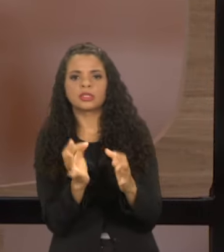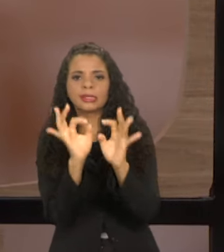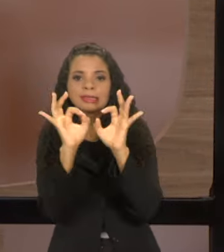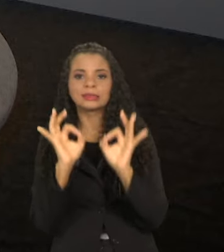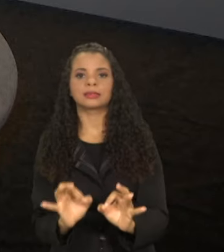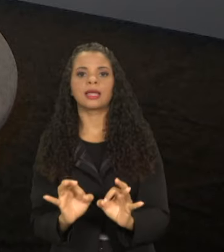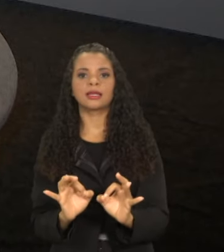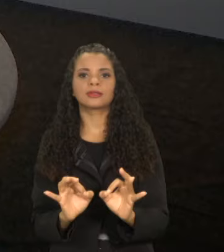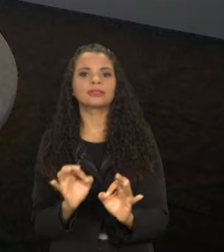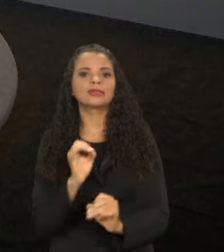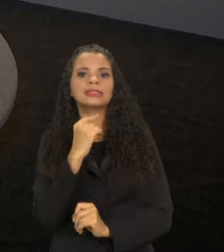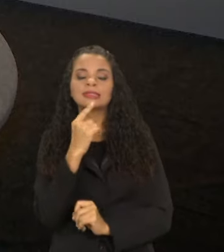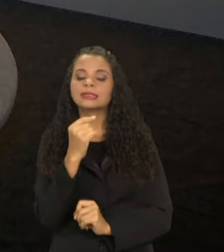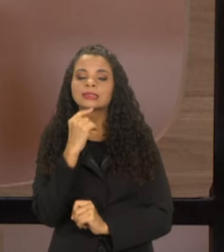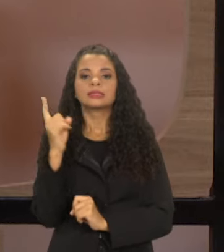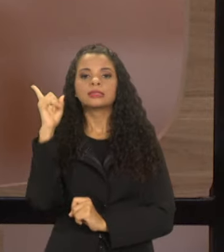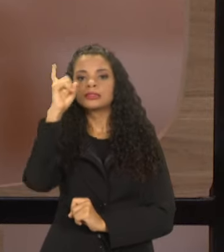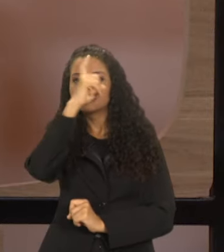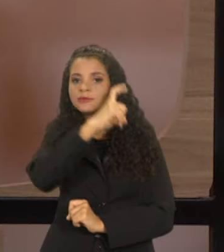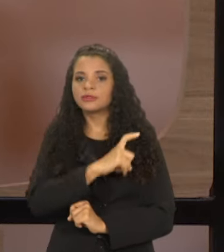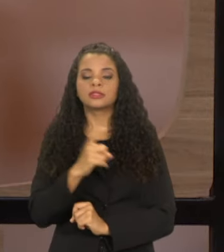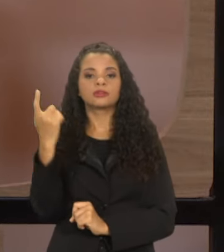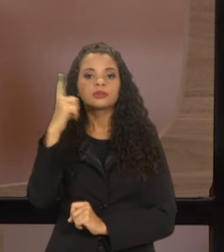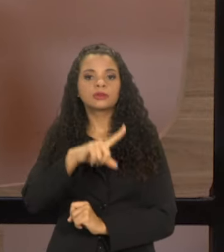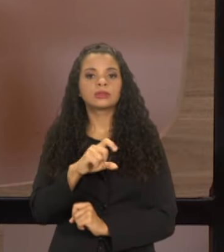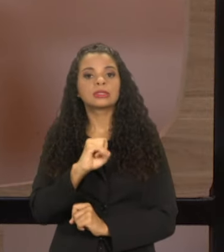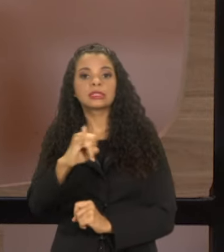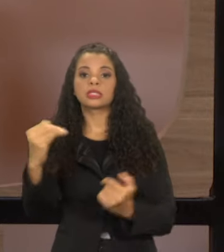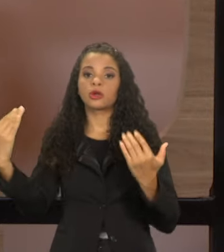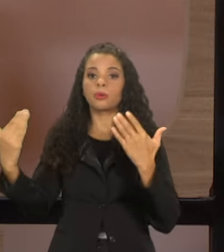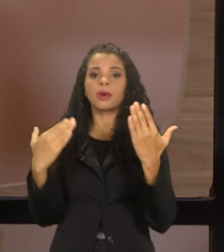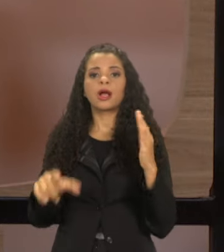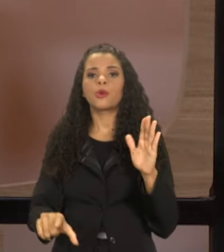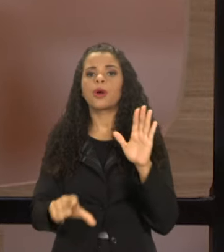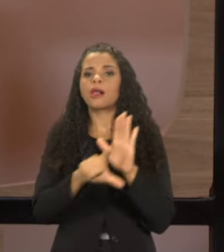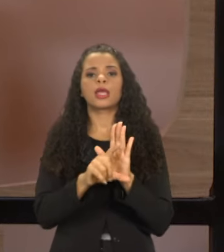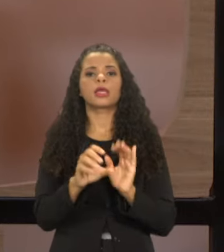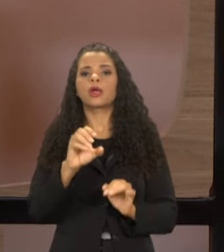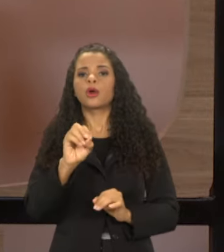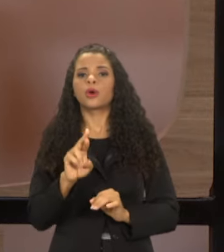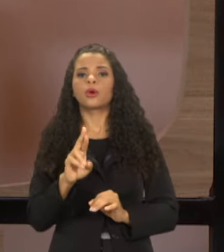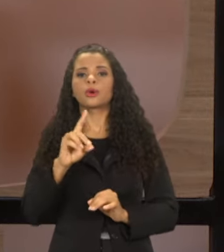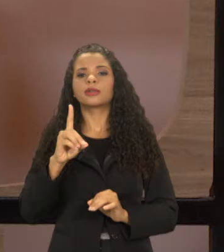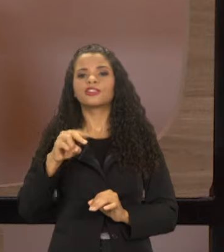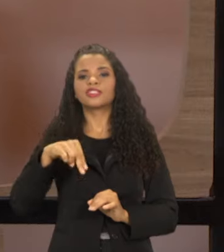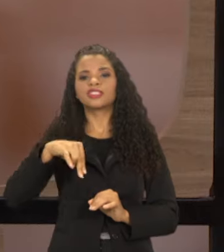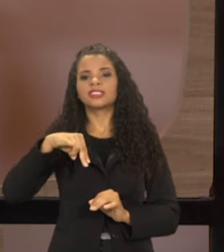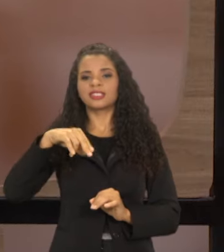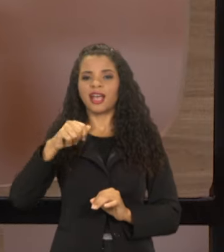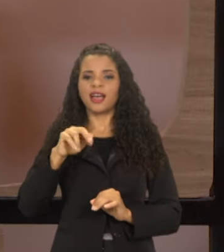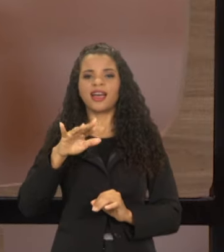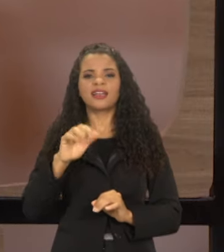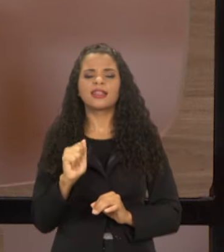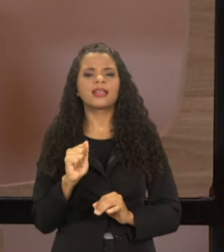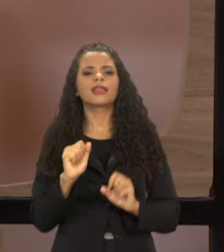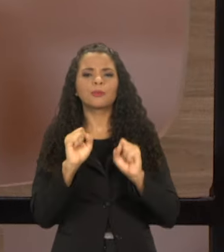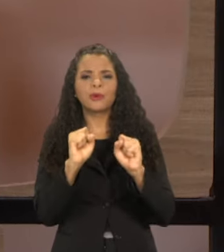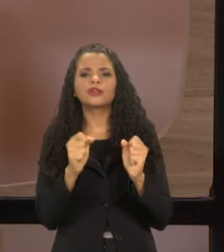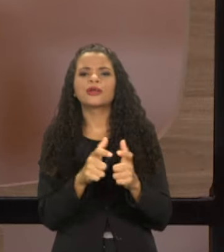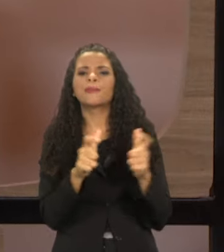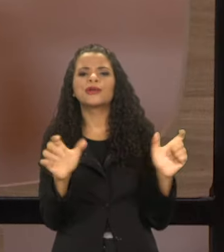ser alcançado se a gente comparar com uma lei ordinária, que alguns temas podem ser aprovados por uma maioria simples